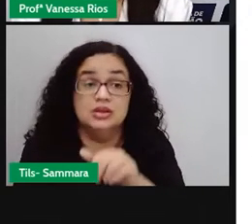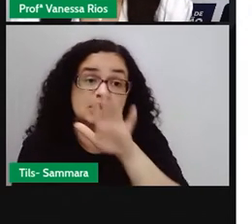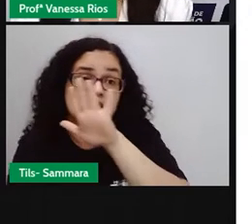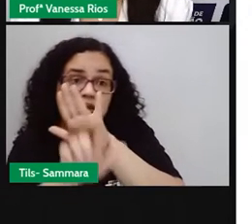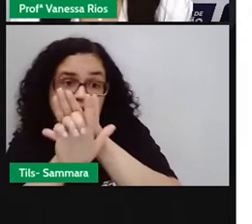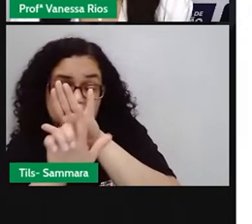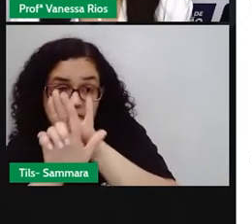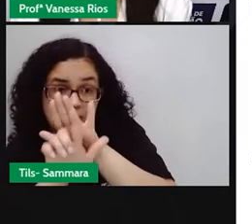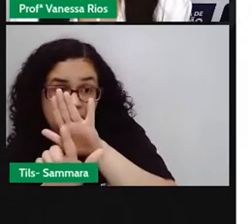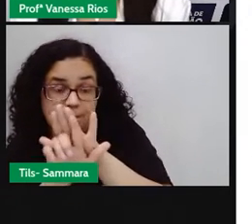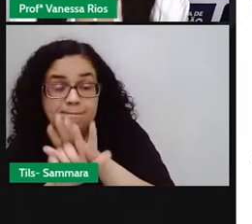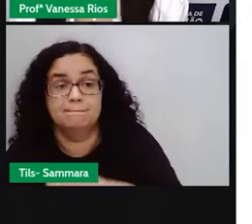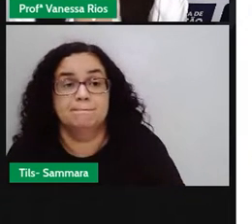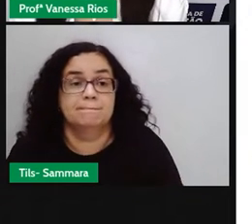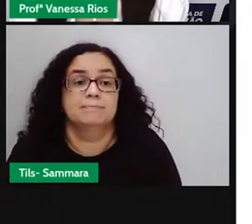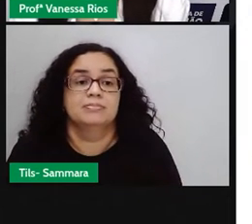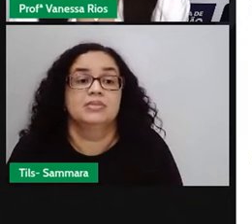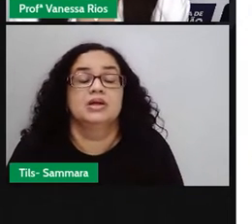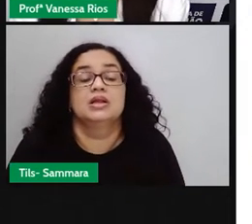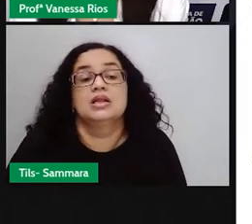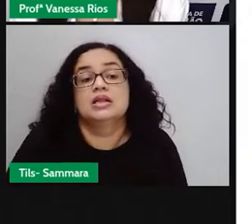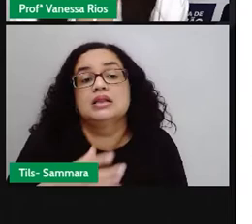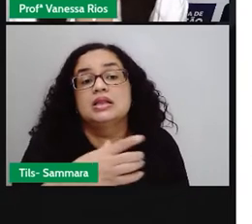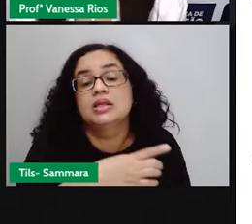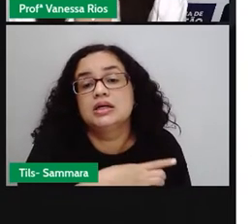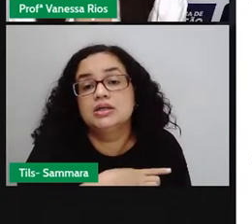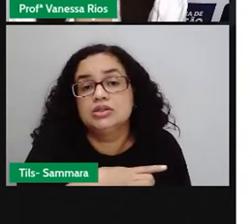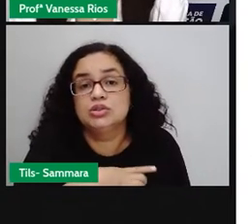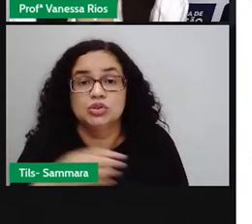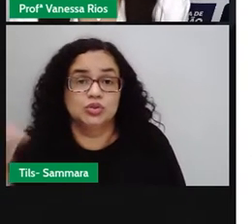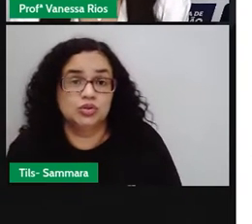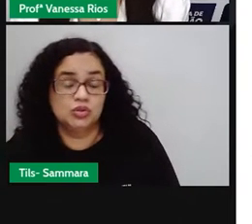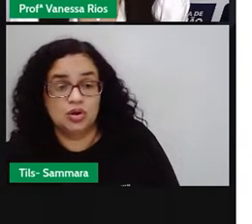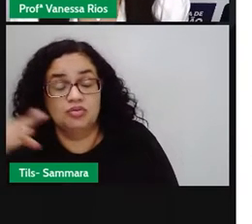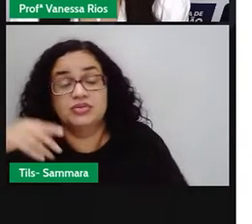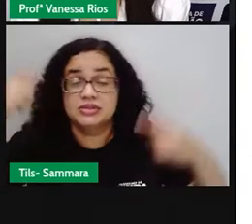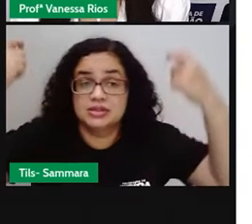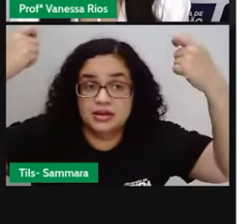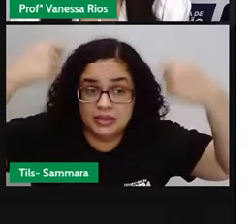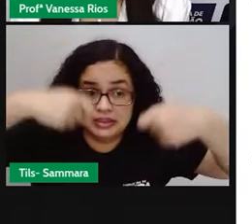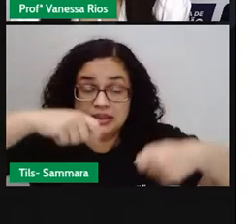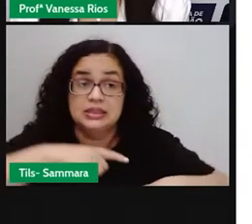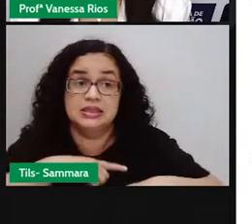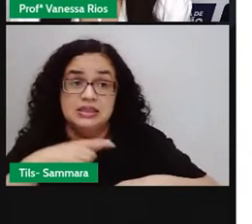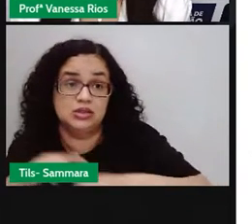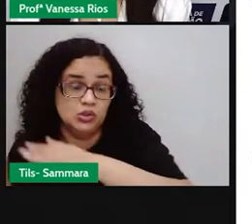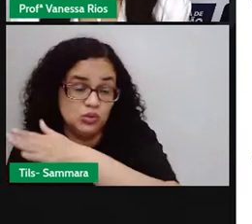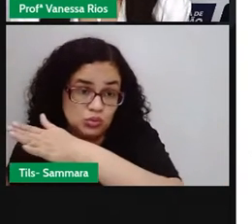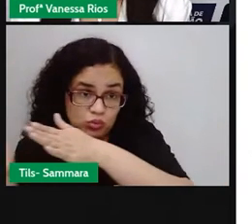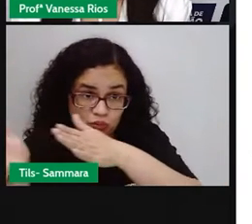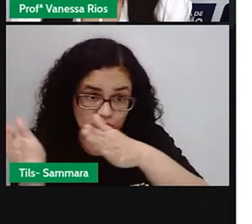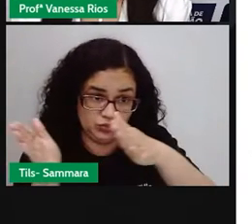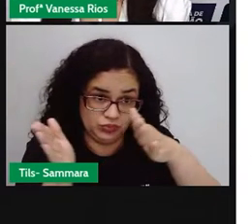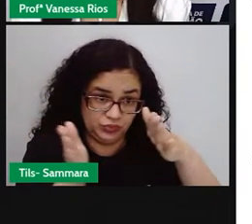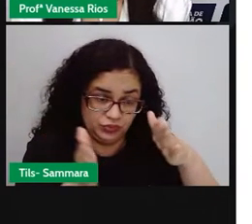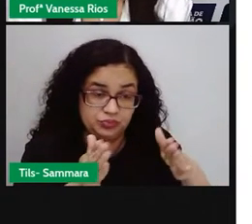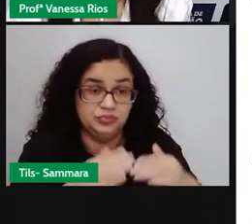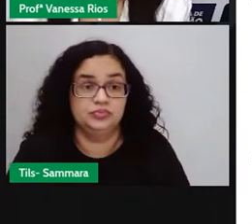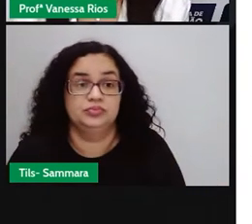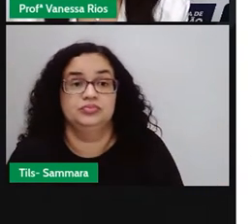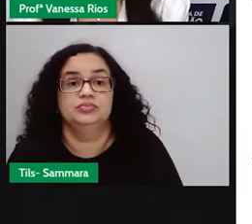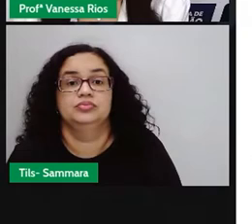leis, para que favorecessem aí as novas necessidades que vão surgindo no decorrer do